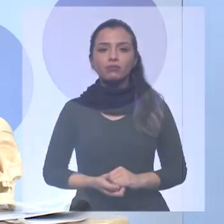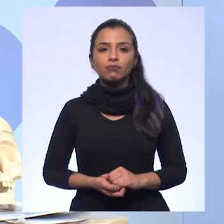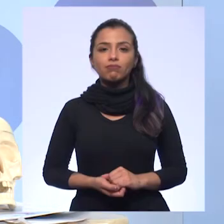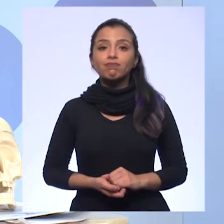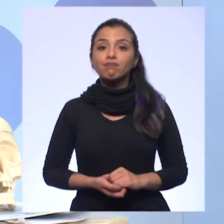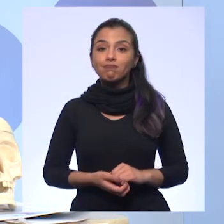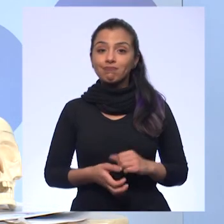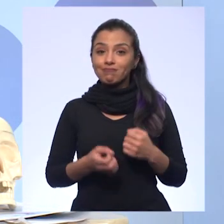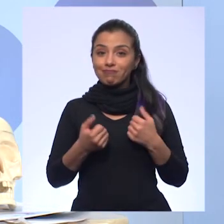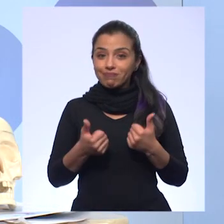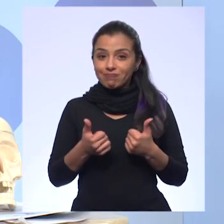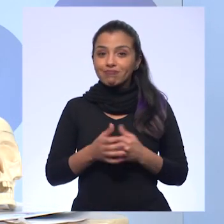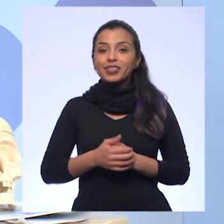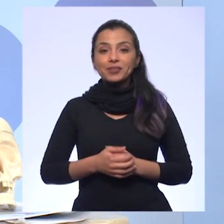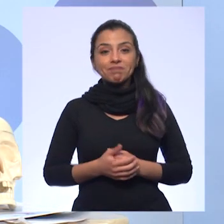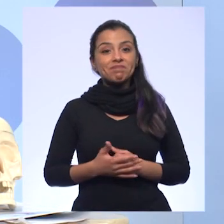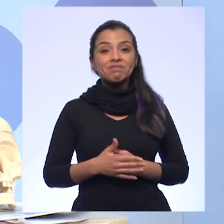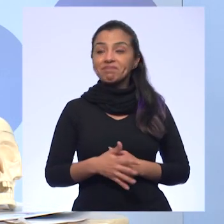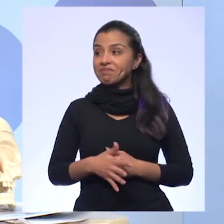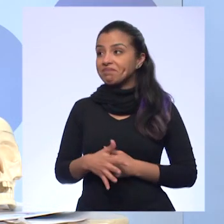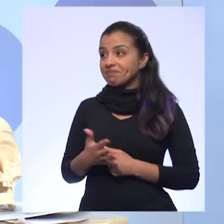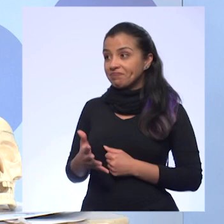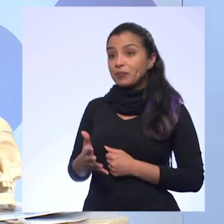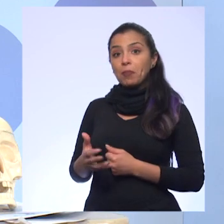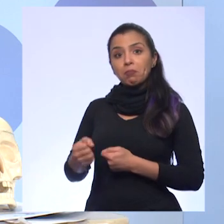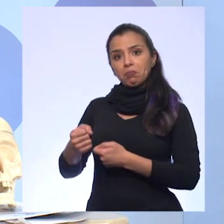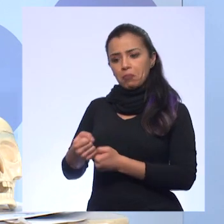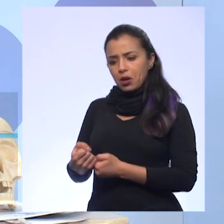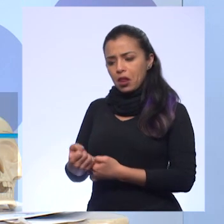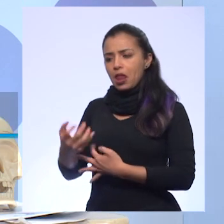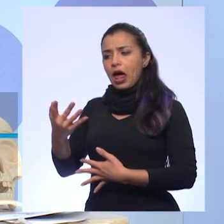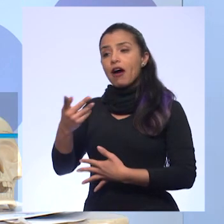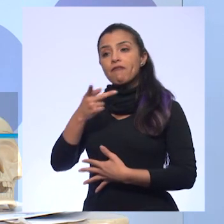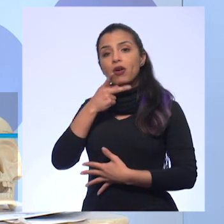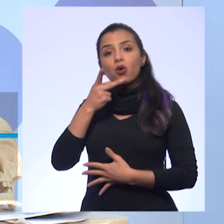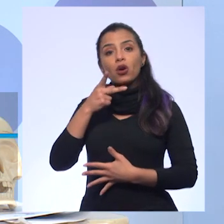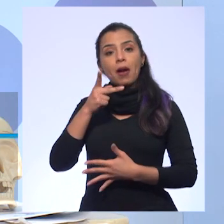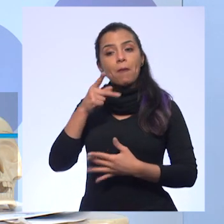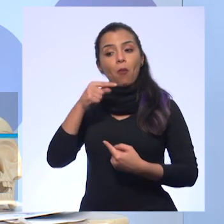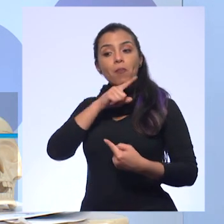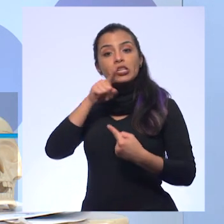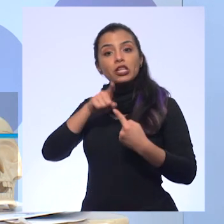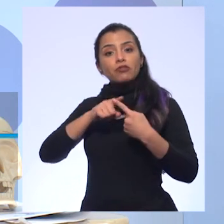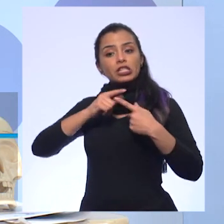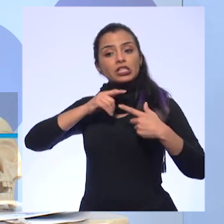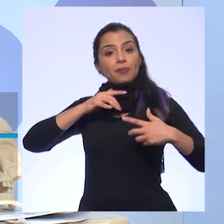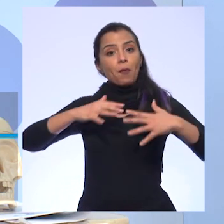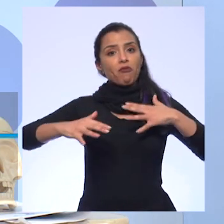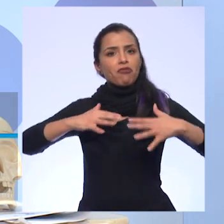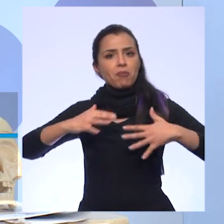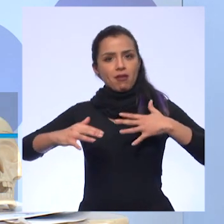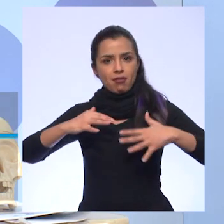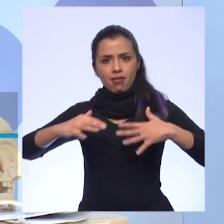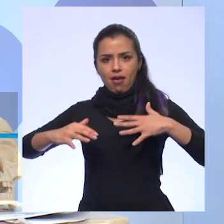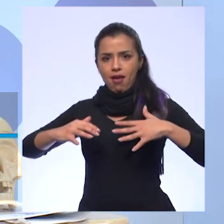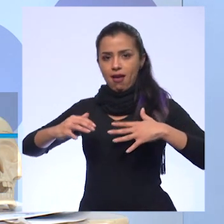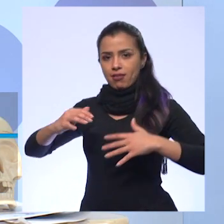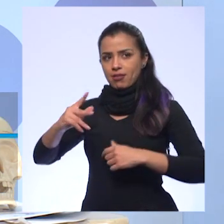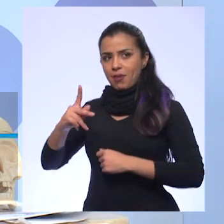Muito bem. Professor, olha, muitos colocaram aqui para se movimentar, por exemplo, a Cassie, acho que é Cassie